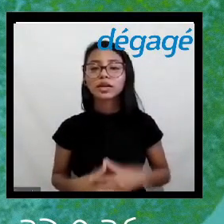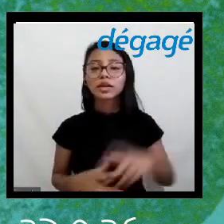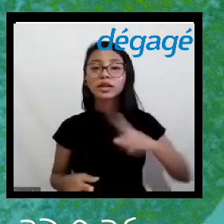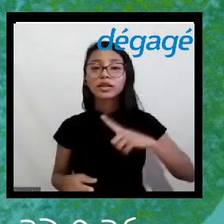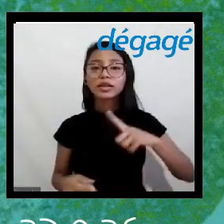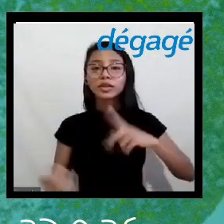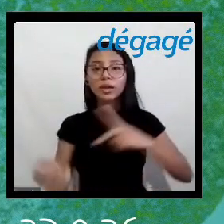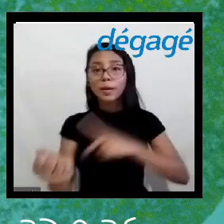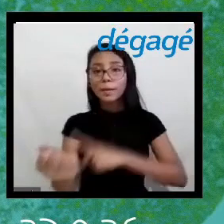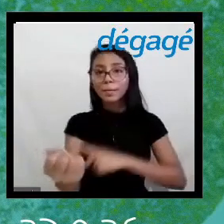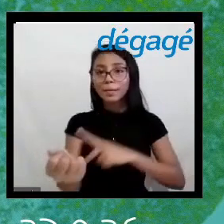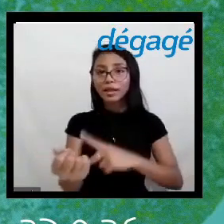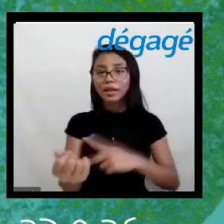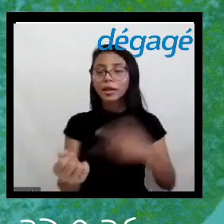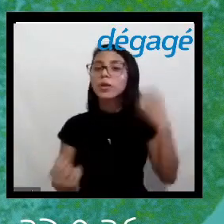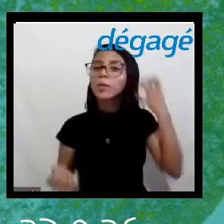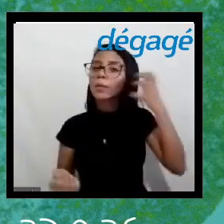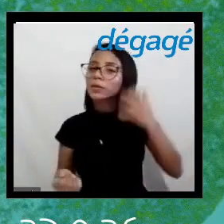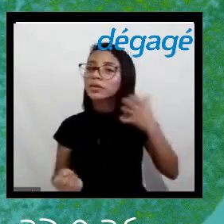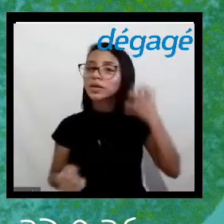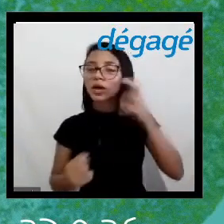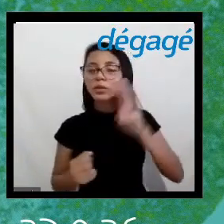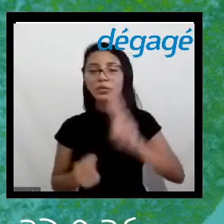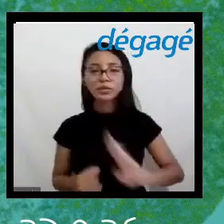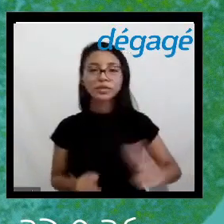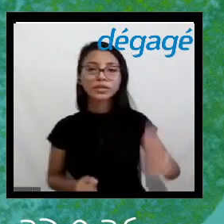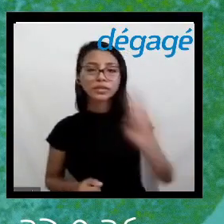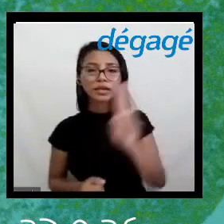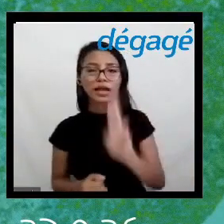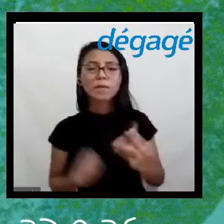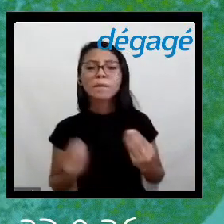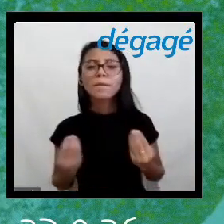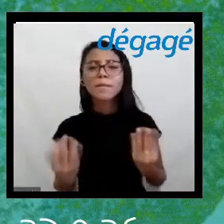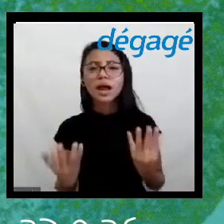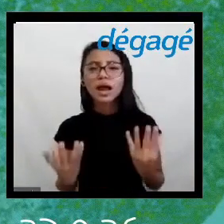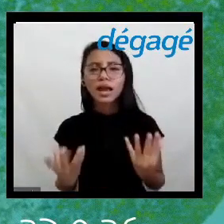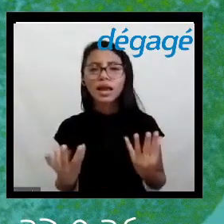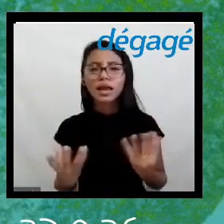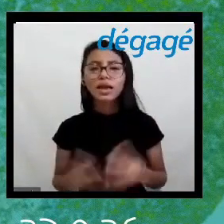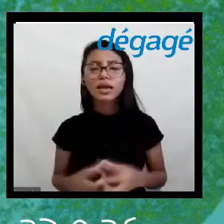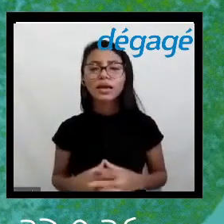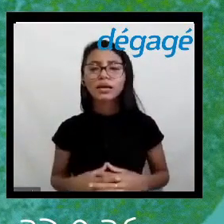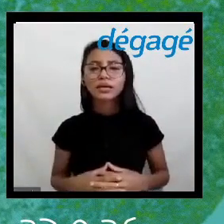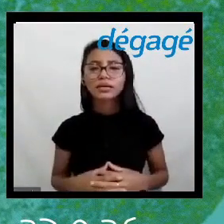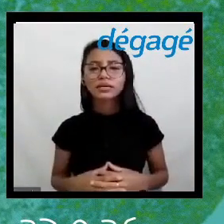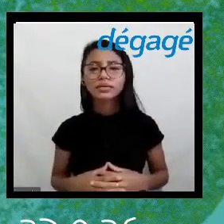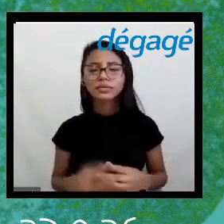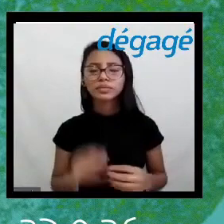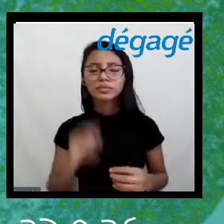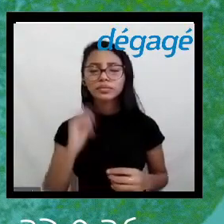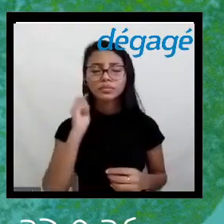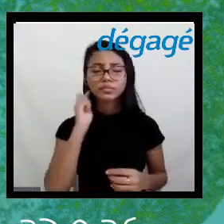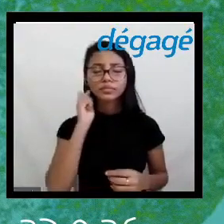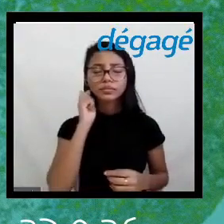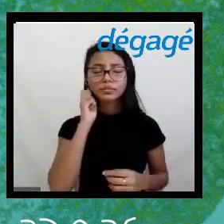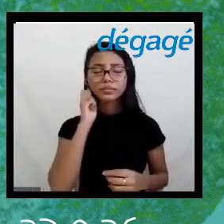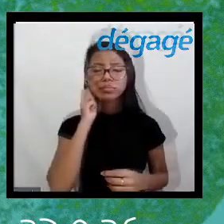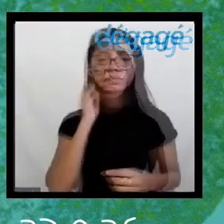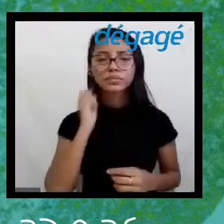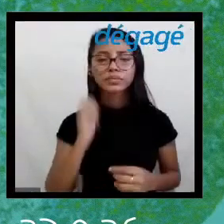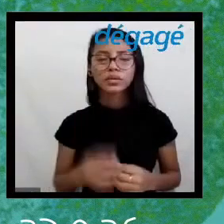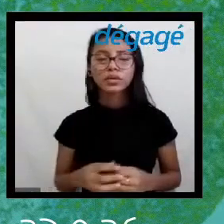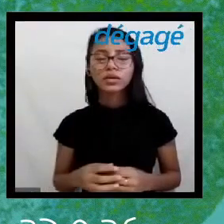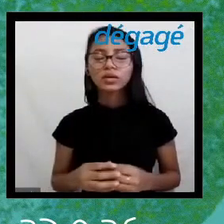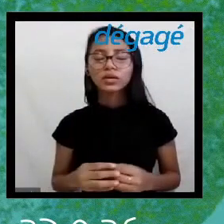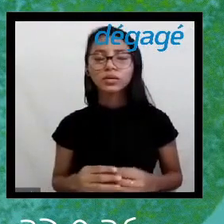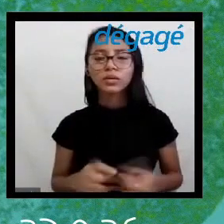isso, né? Apareciam, por exemplo, às vezes um musicoterapeuta de fora, um maestro, ou, por exemplo, um médico, e aí